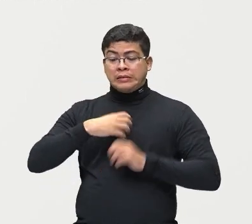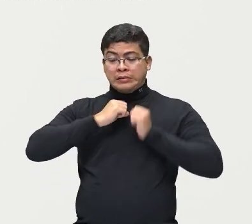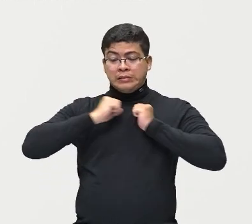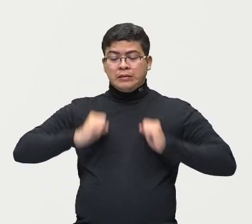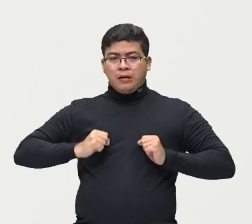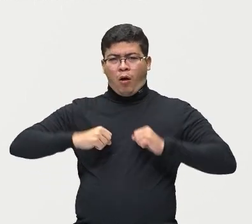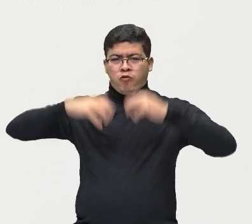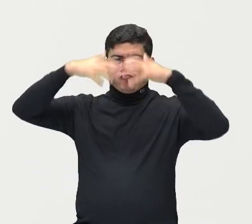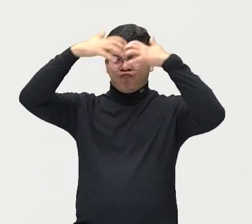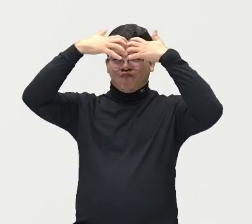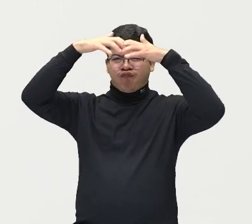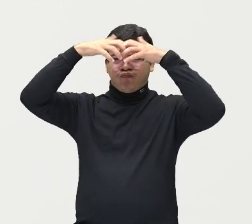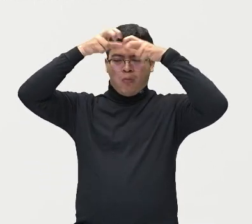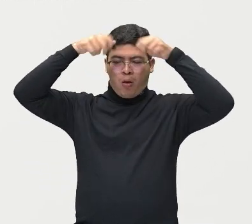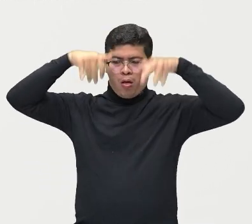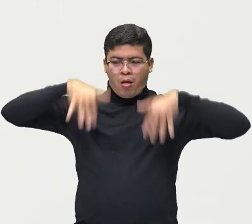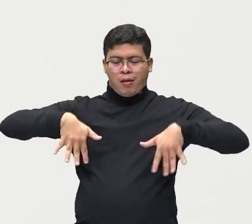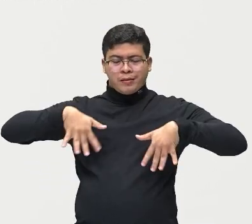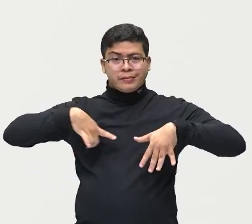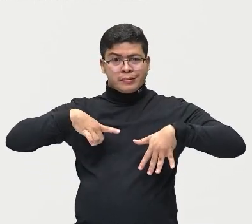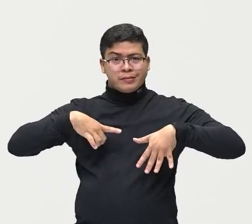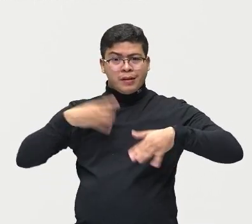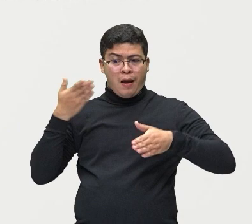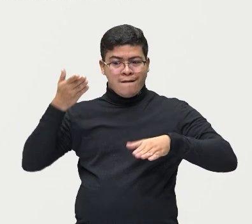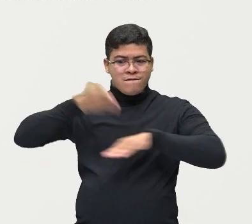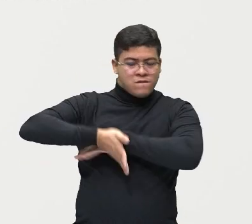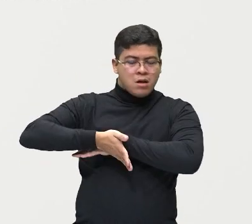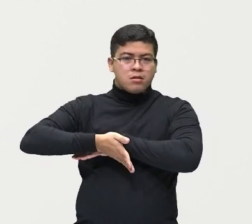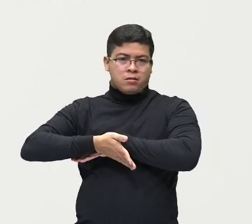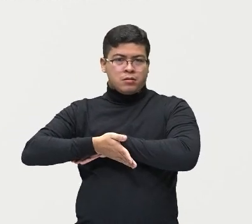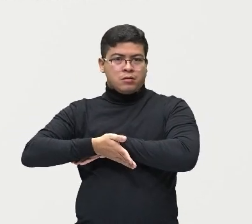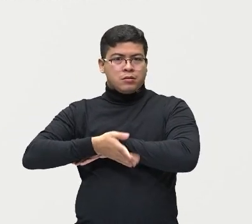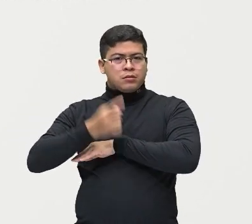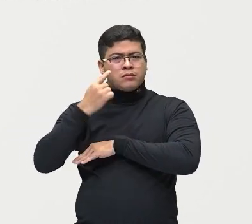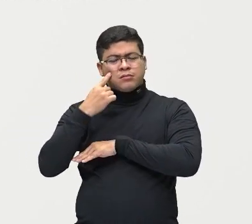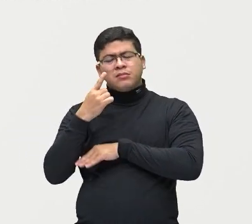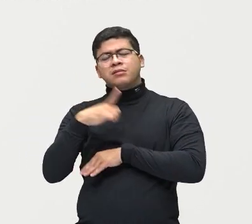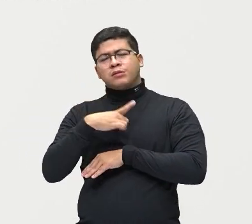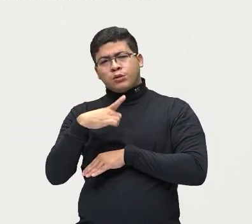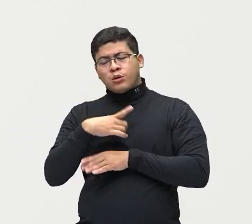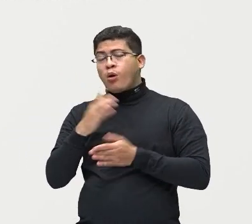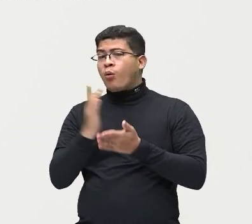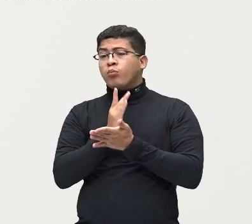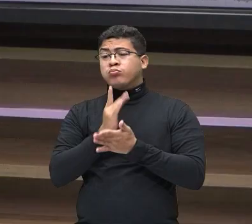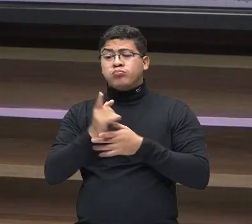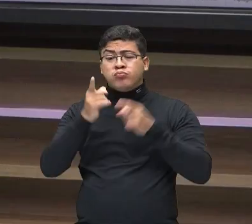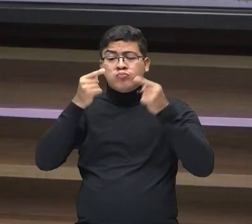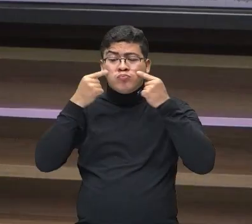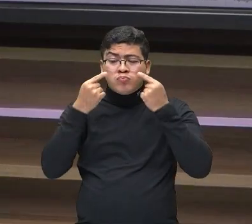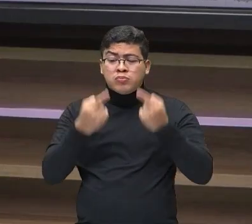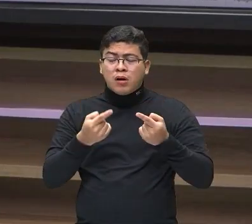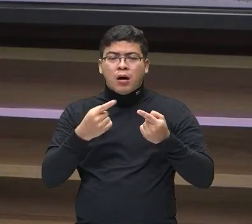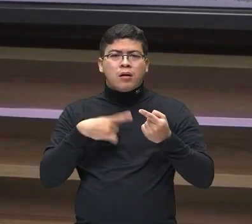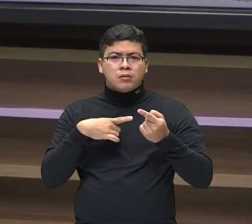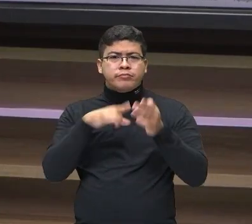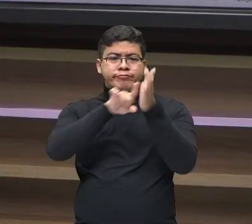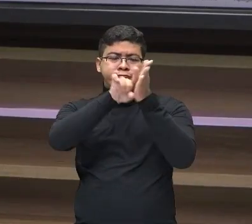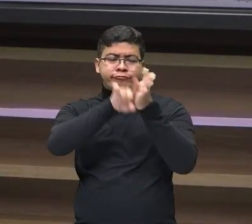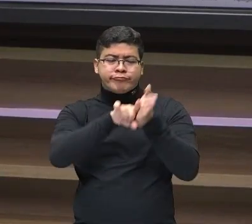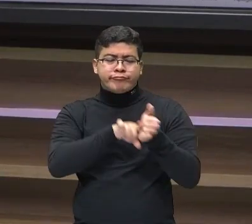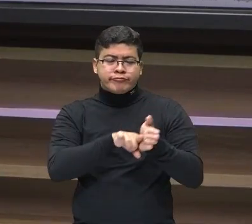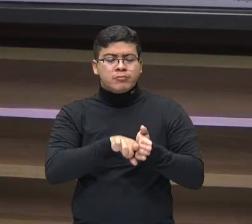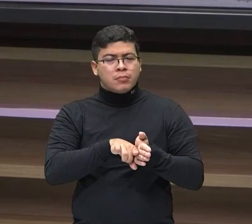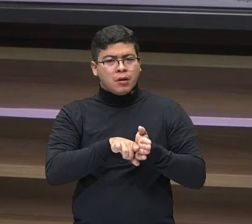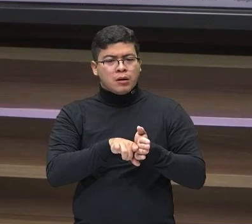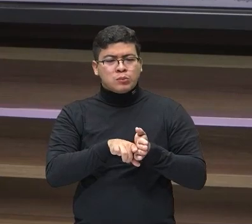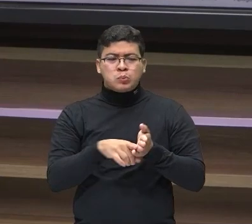nervoso, né? Então, sempre que apareceu uma doença, né, apareceu algum caso ali, o que acontecia? Os pesquisadores, eles